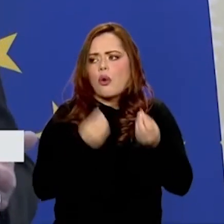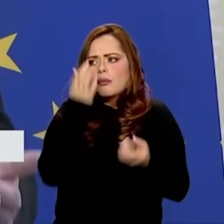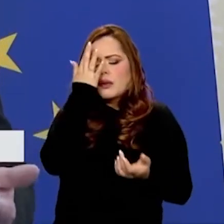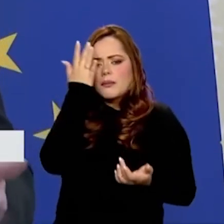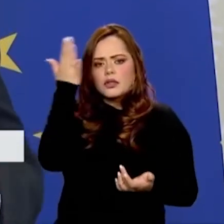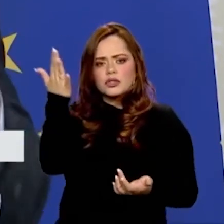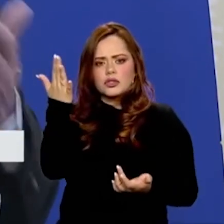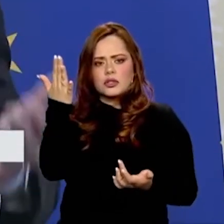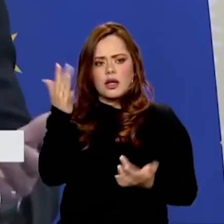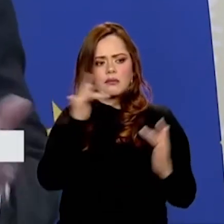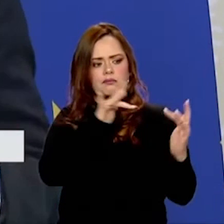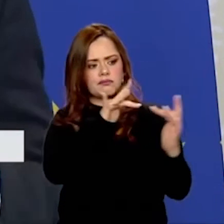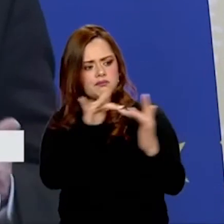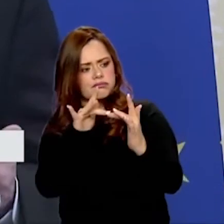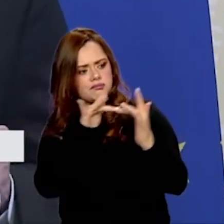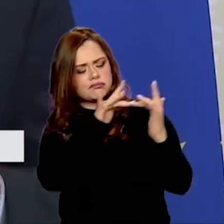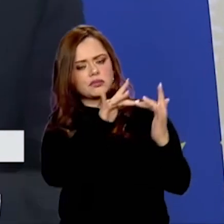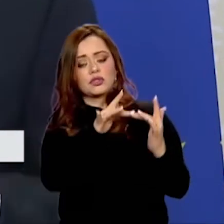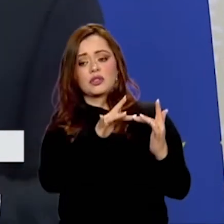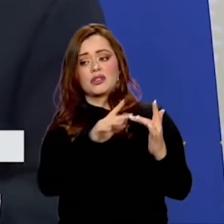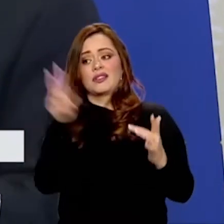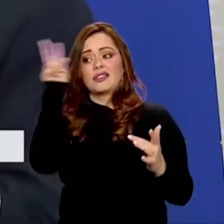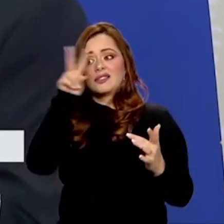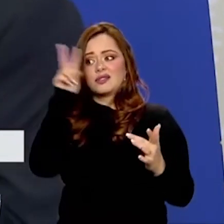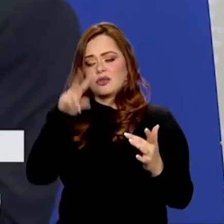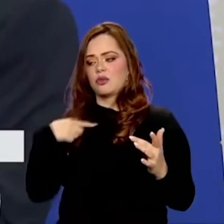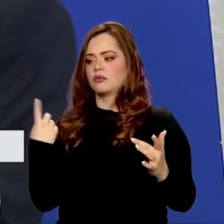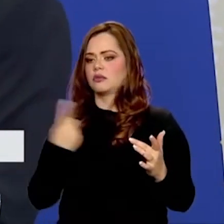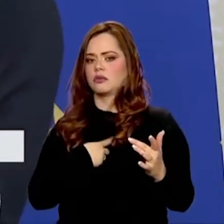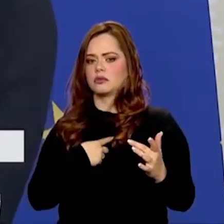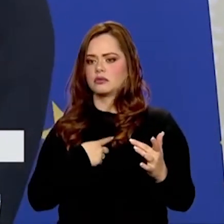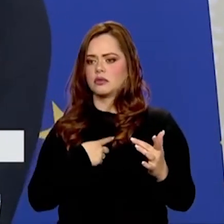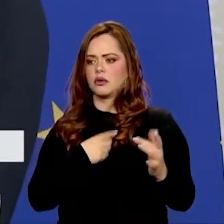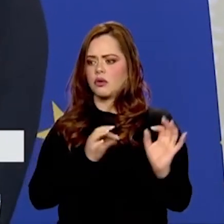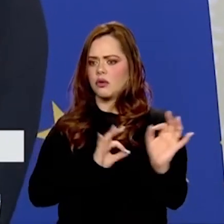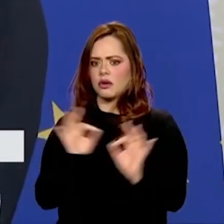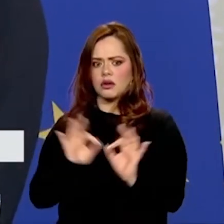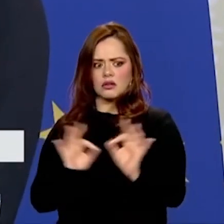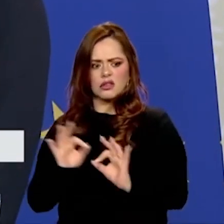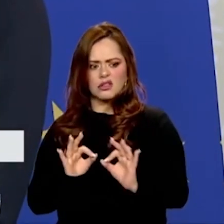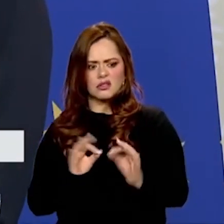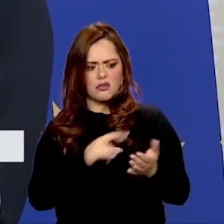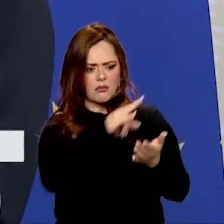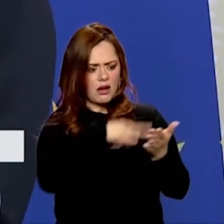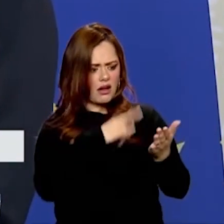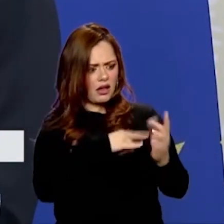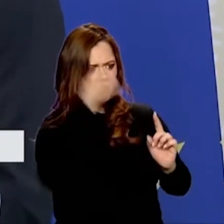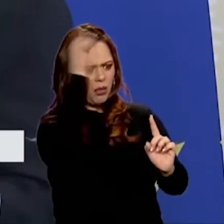entre parceiros históricos como nós, alguém faça uma carta com ameaça.